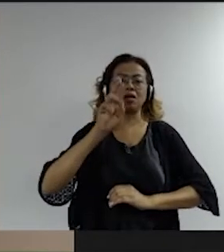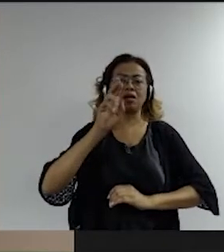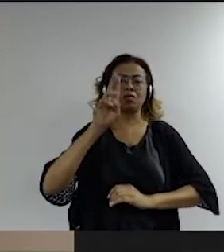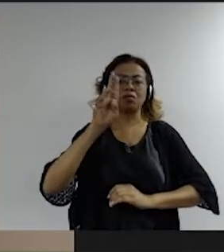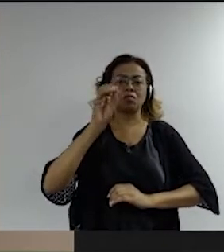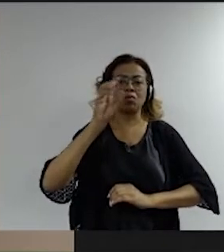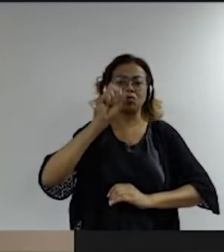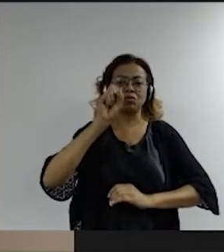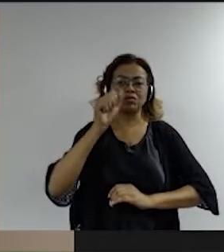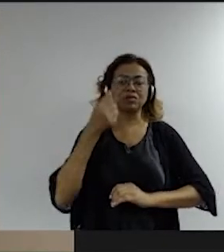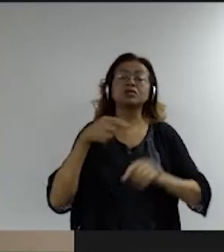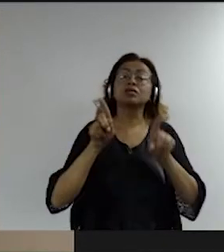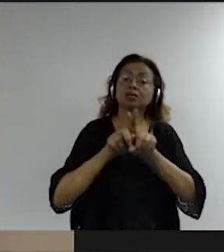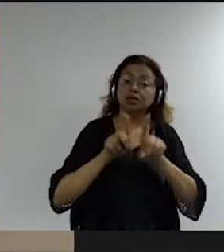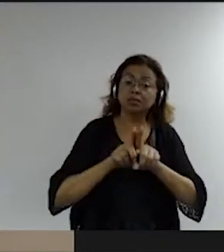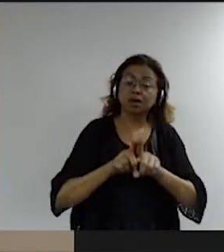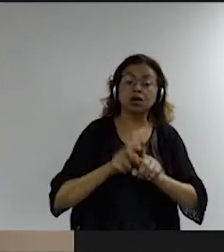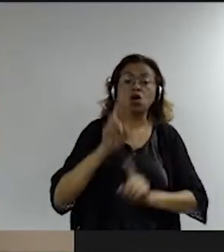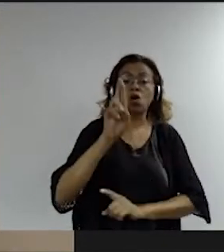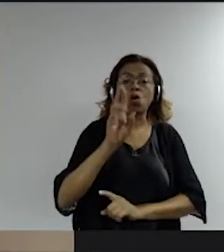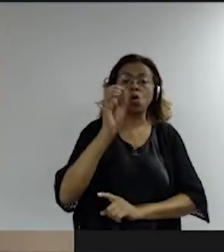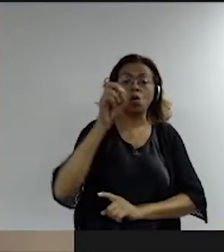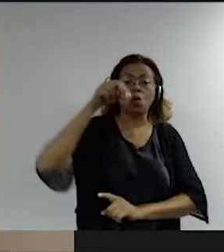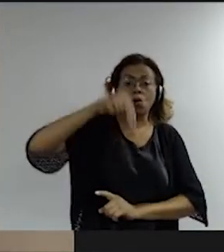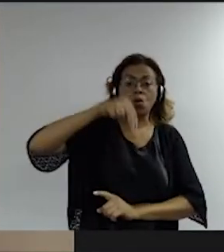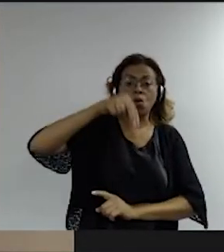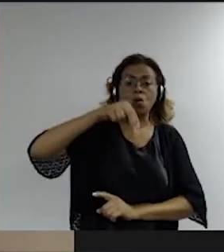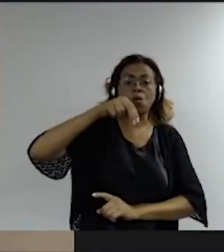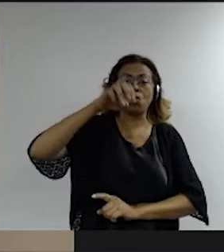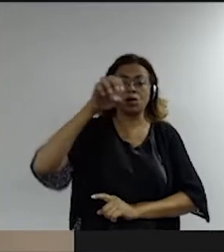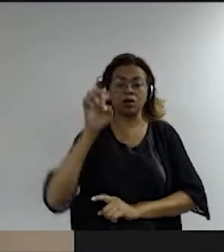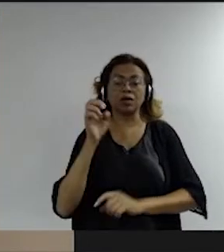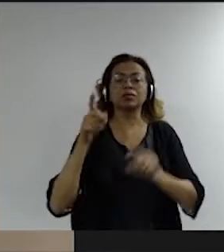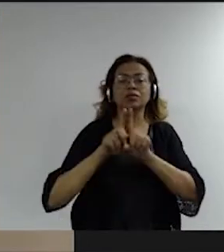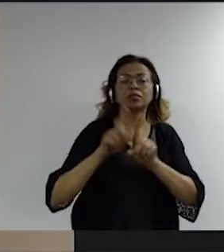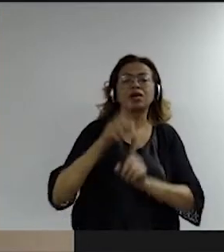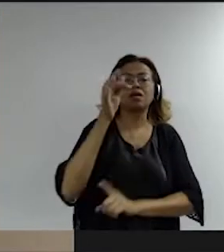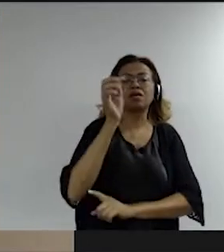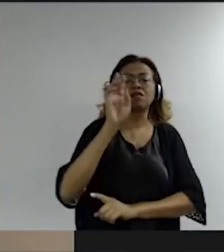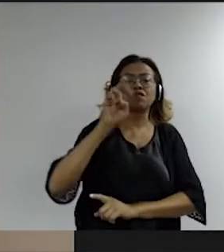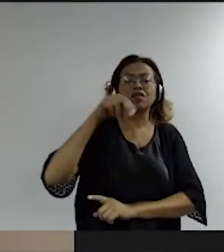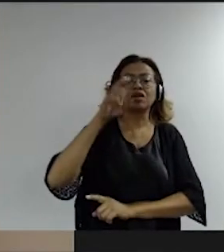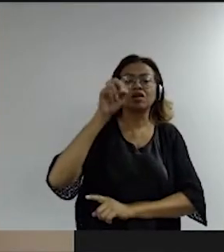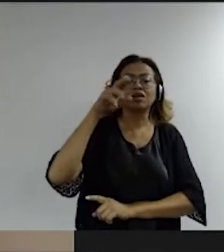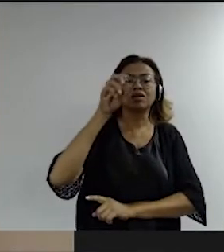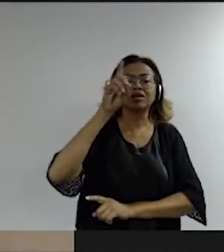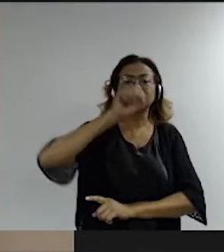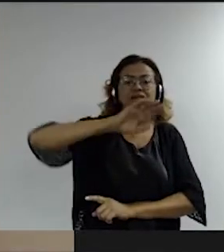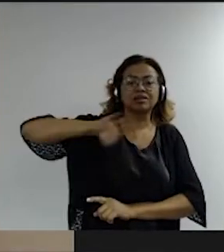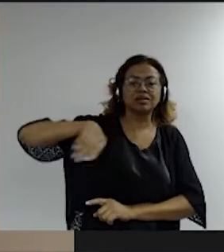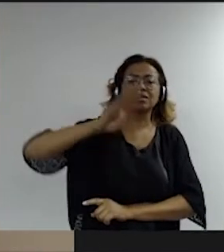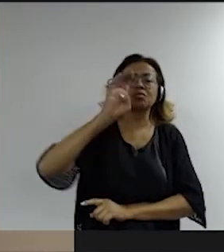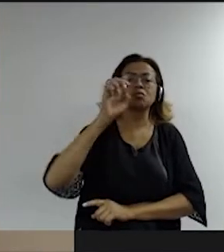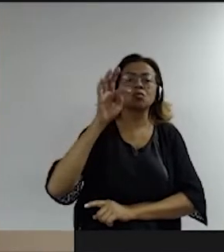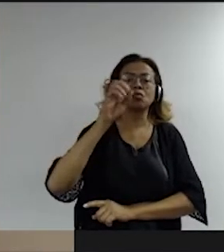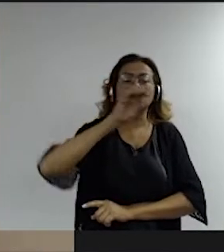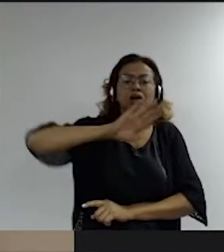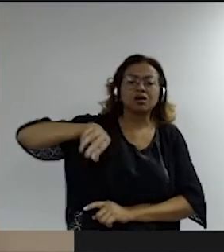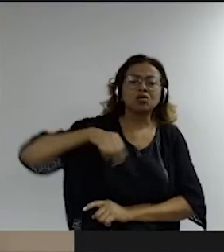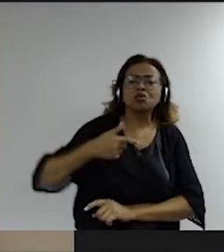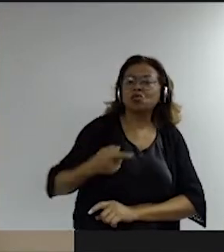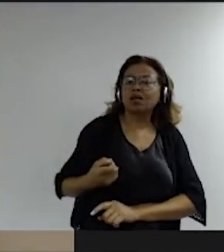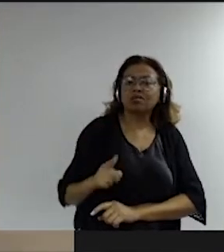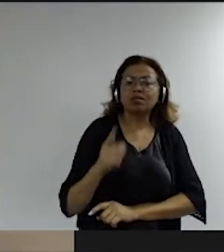muito carinhosa o Rony, a Fernanda, o Beto e o ex-presidente, eterno presidente Marcos